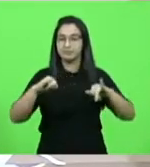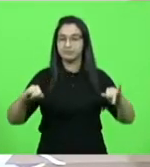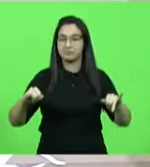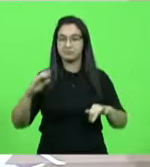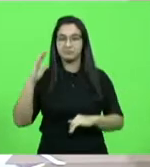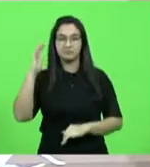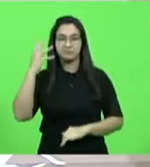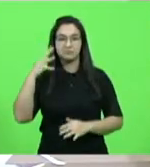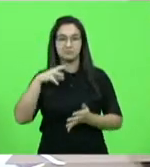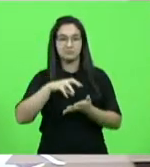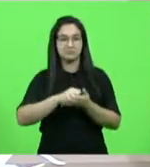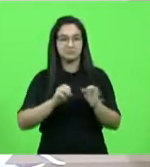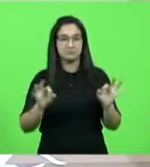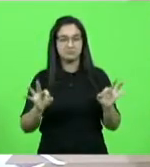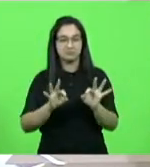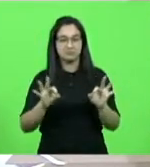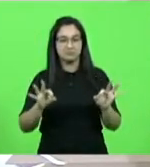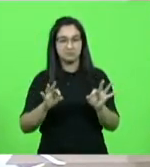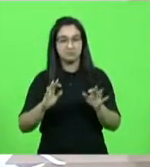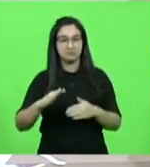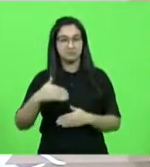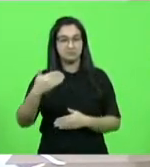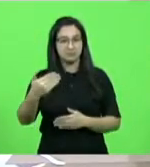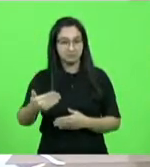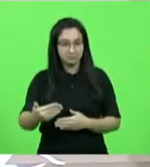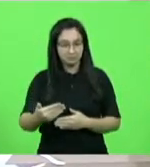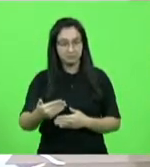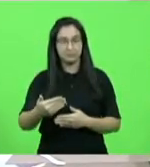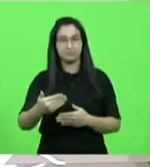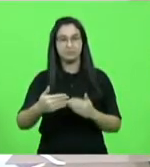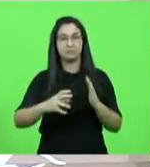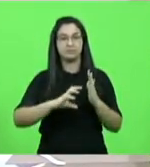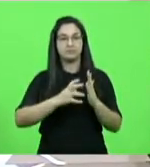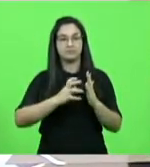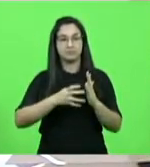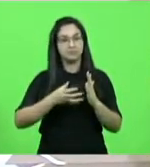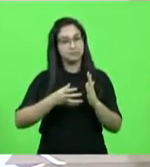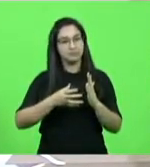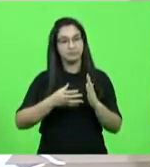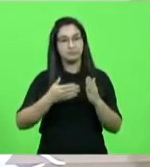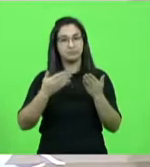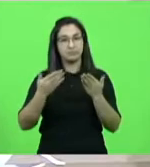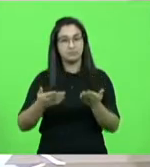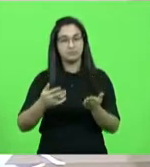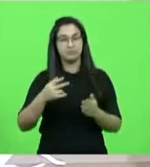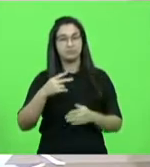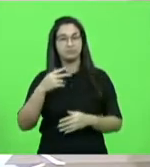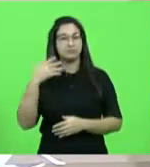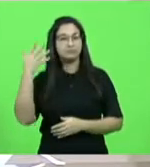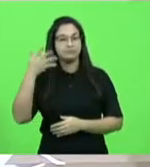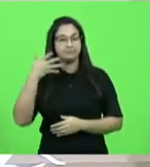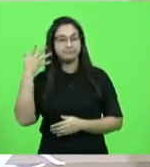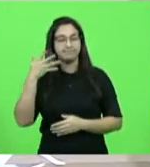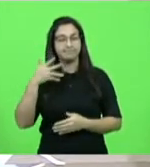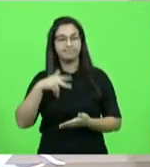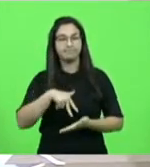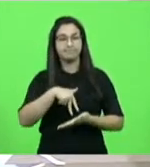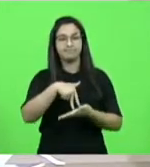oradores inscritos. Grande expediente, nesse horário destinado aos partidos políticos, fizeram uso da palavra os senhores